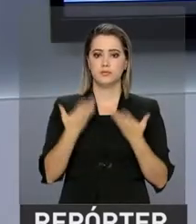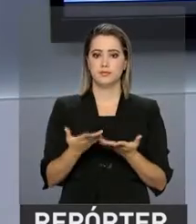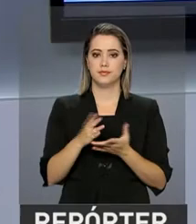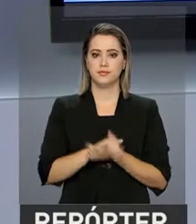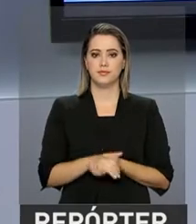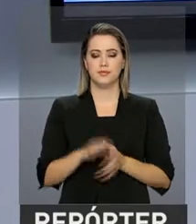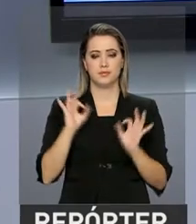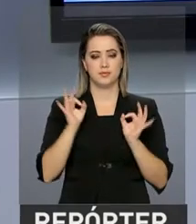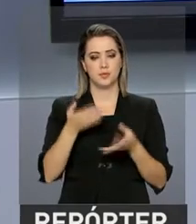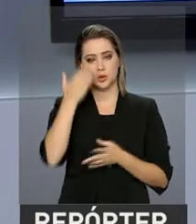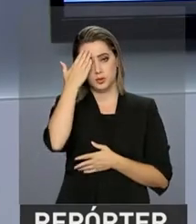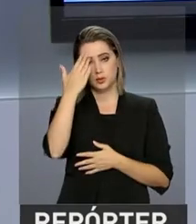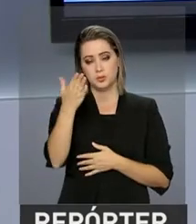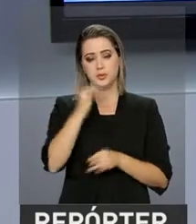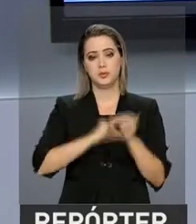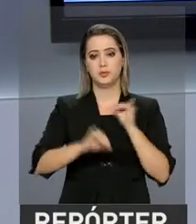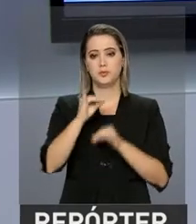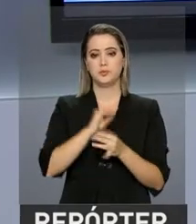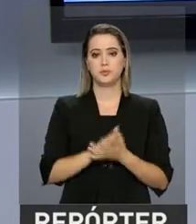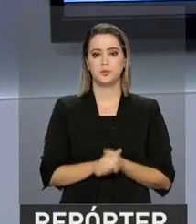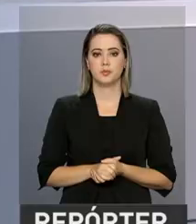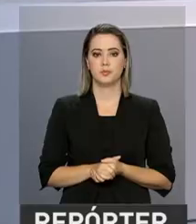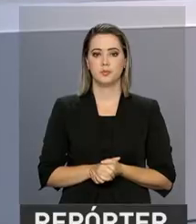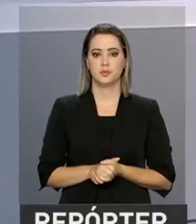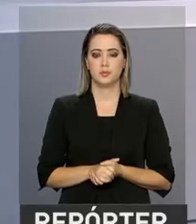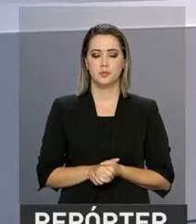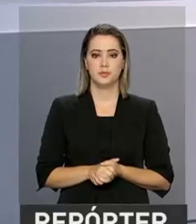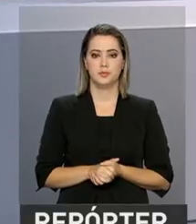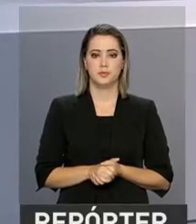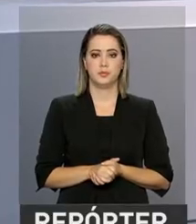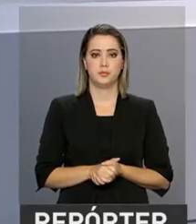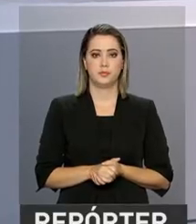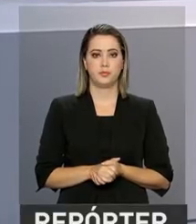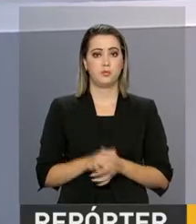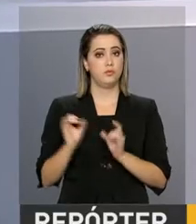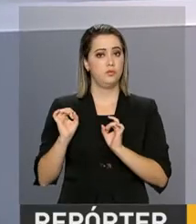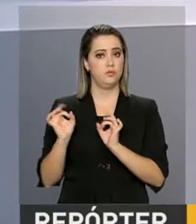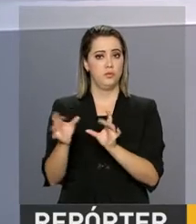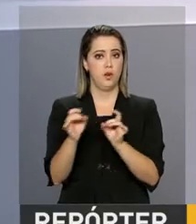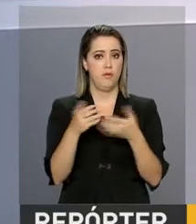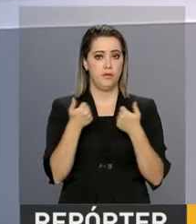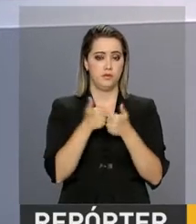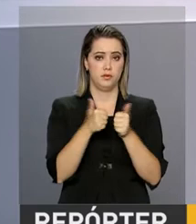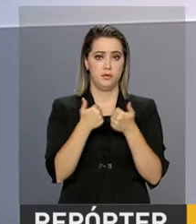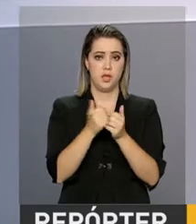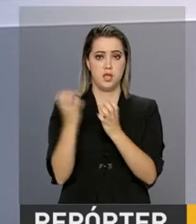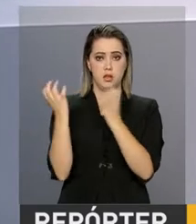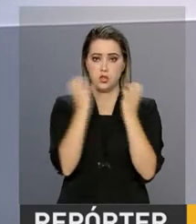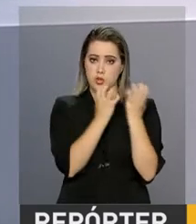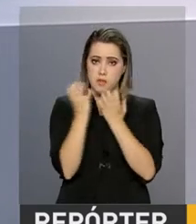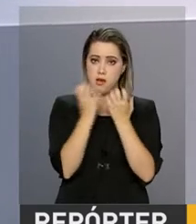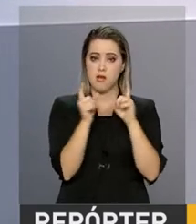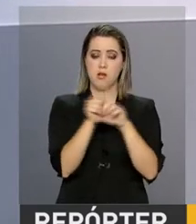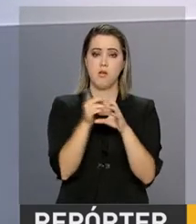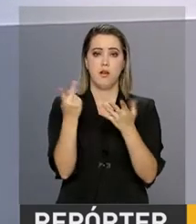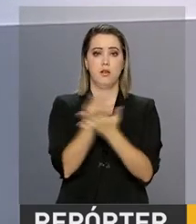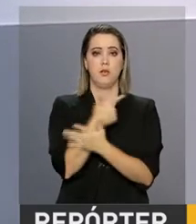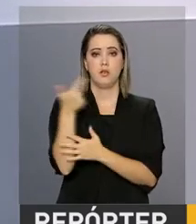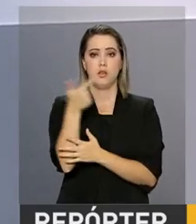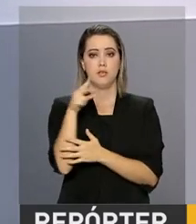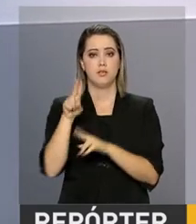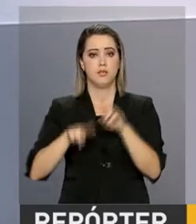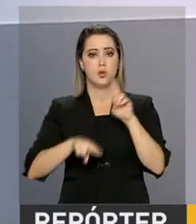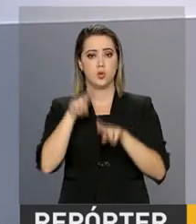está muito bom obrigado pelas informações mais um leilão de frete de milho será realizado no dia 2 de junho